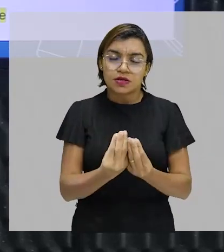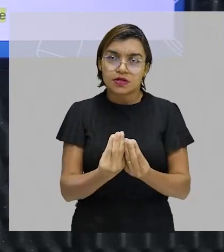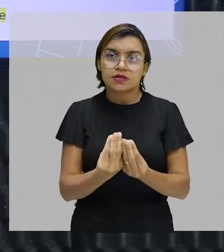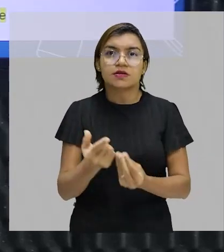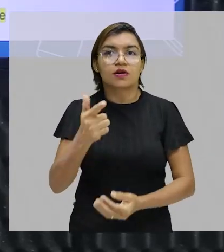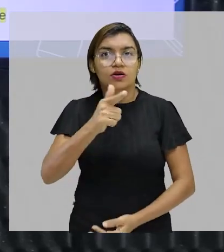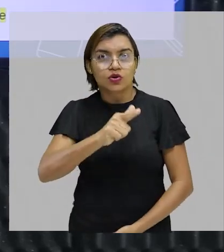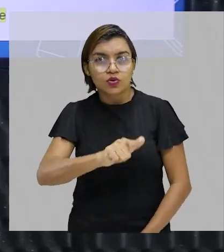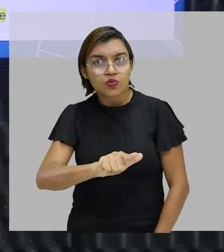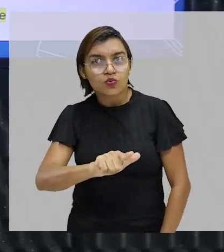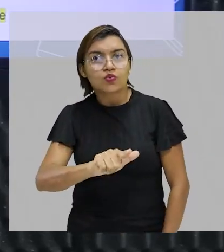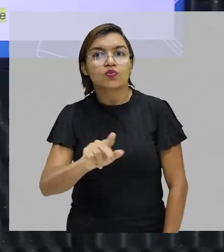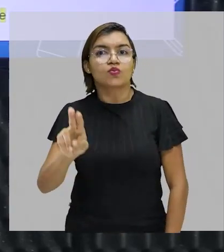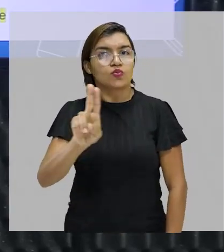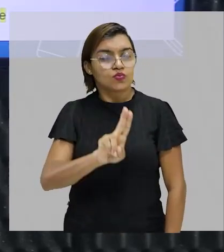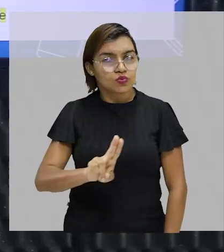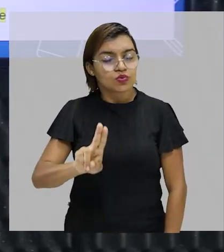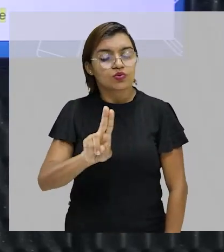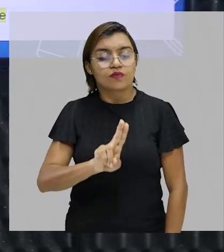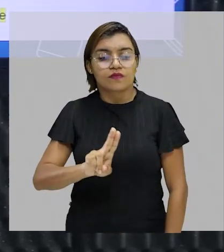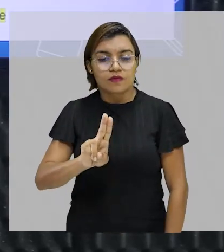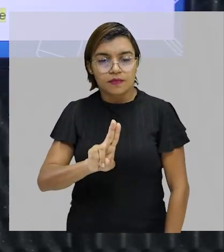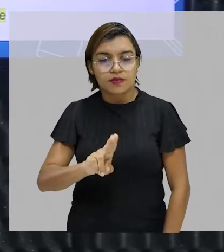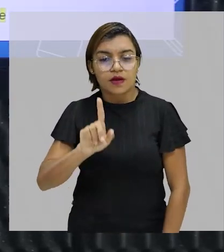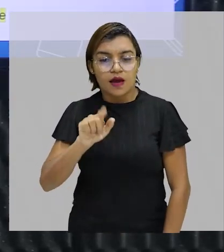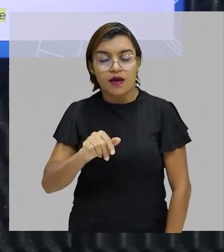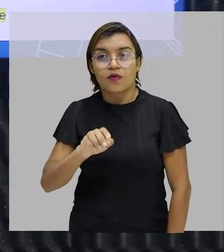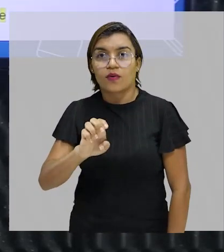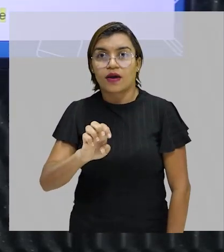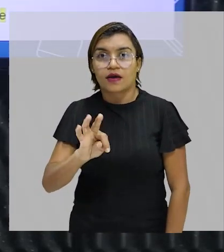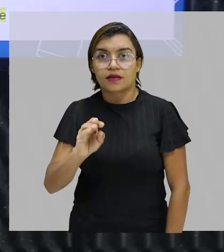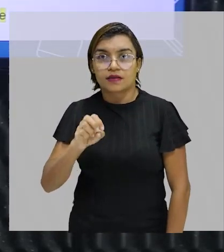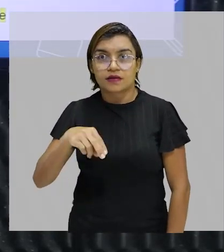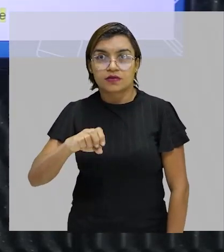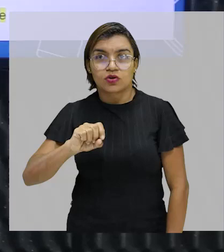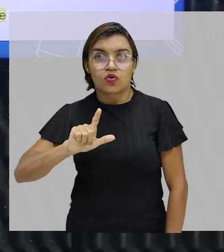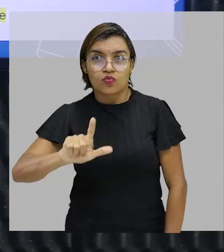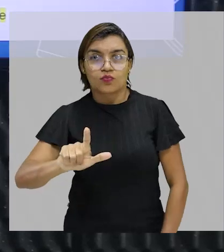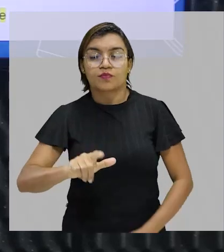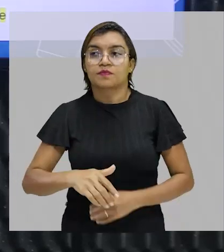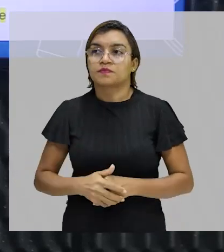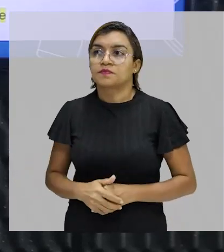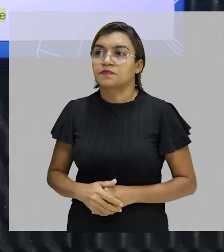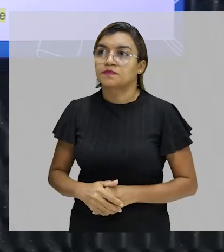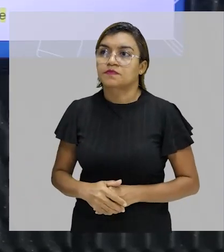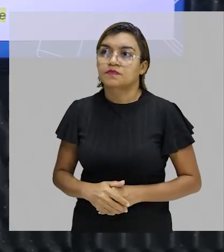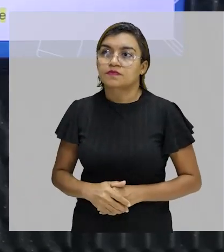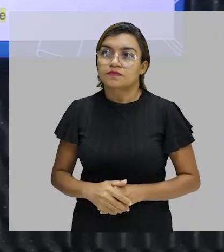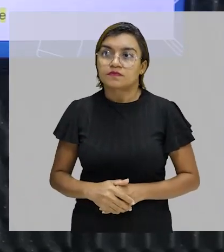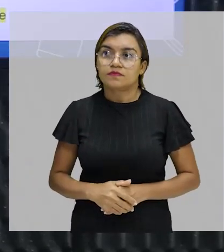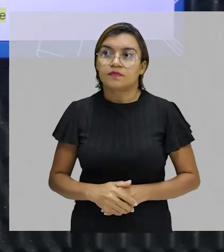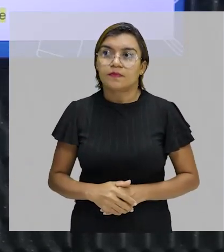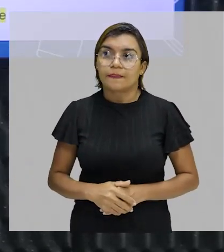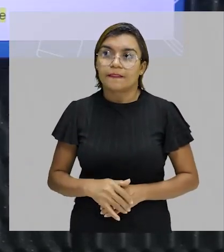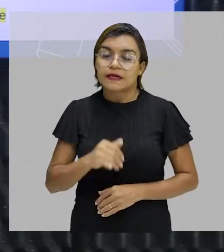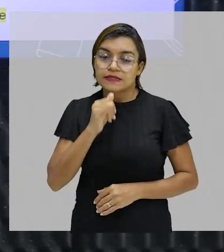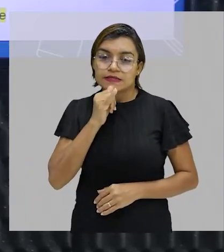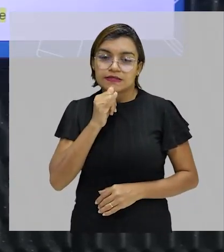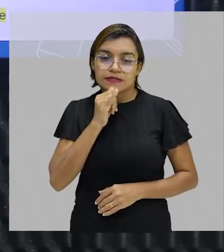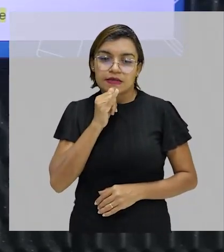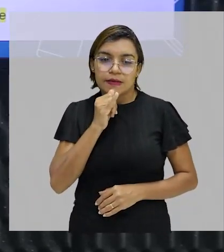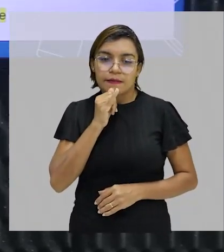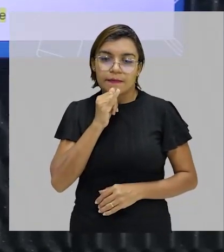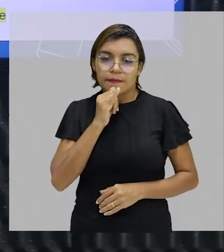né, biodegradável, que no caso é o etanol. Turminha, com relação à reação acima, é correto